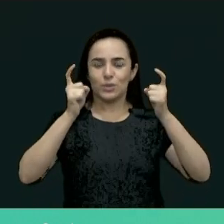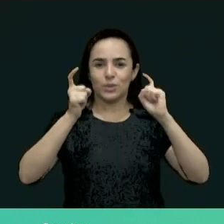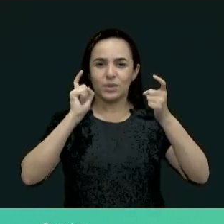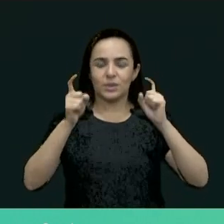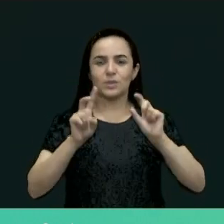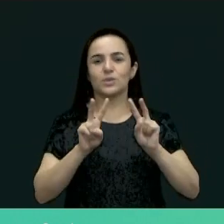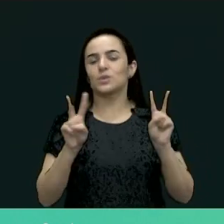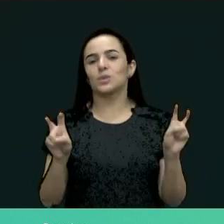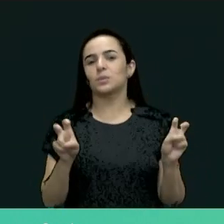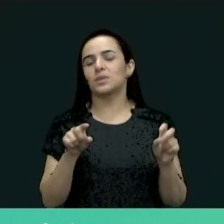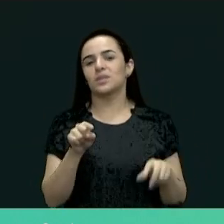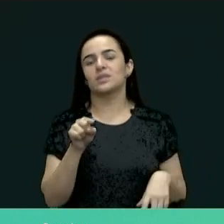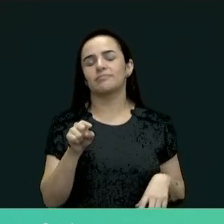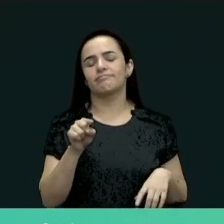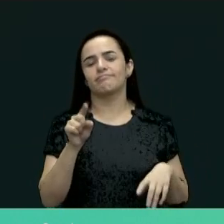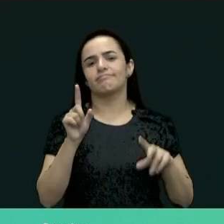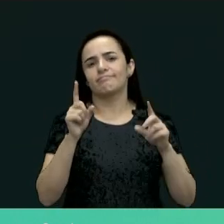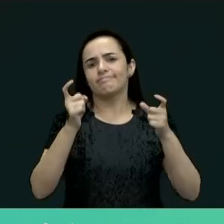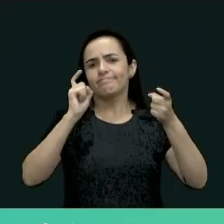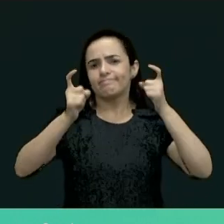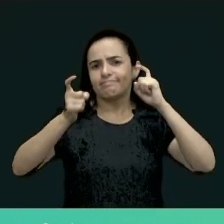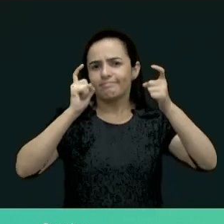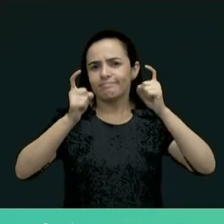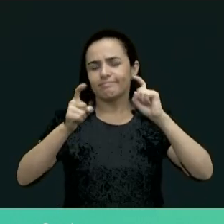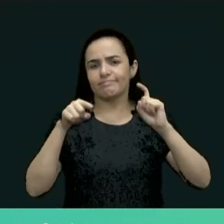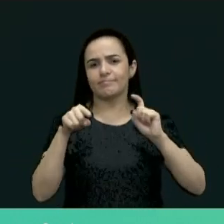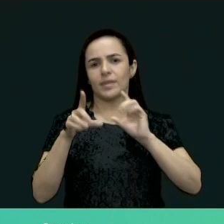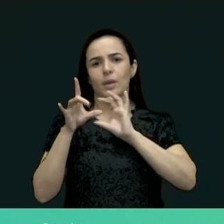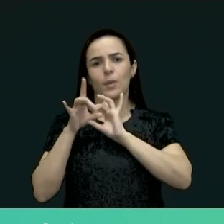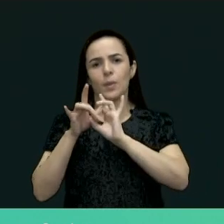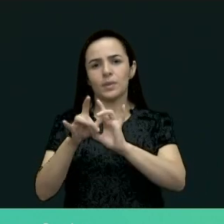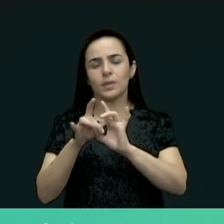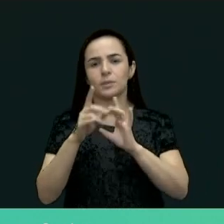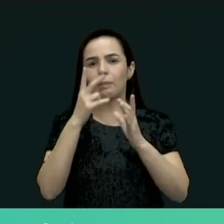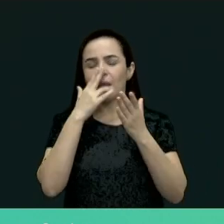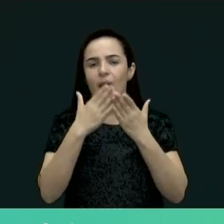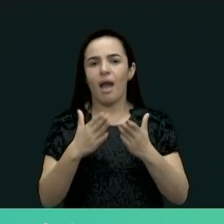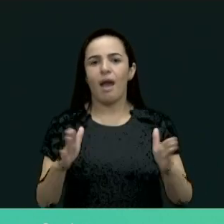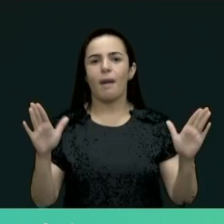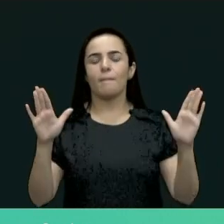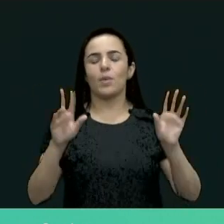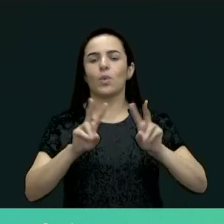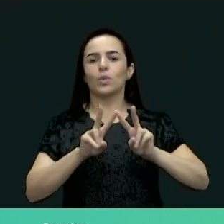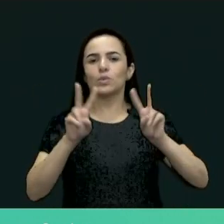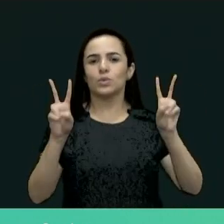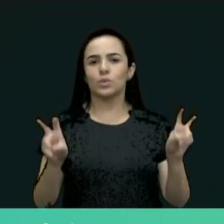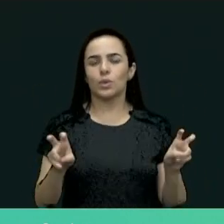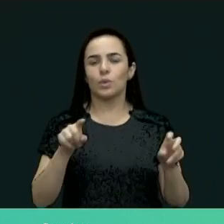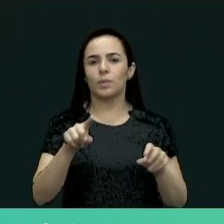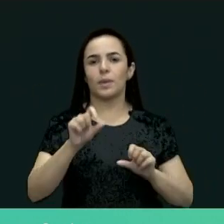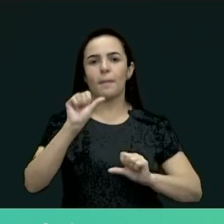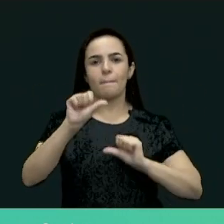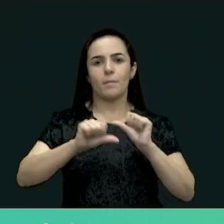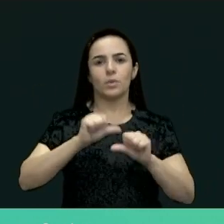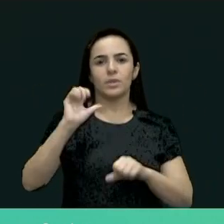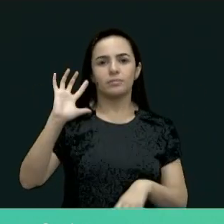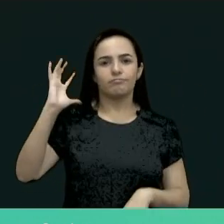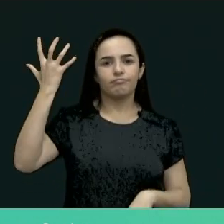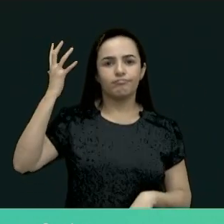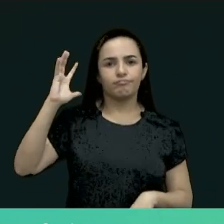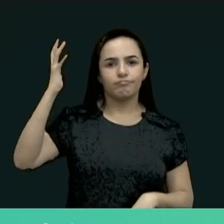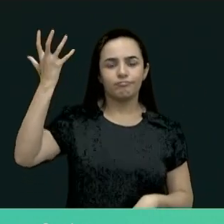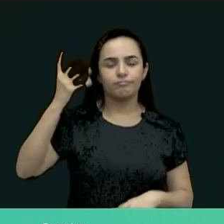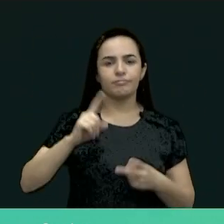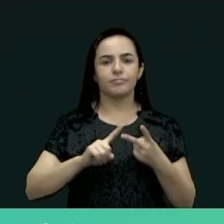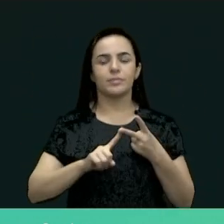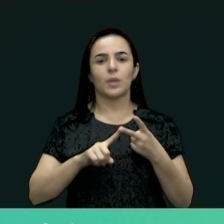É naturalmente uma discussão que tem um contexto mais amplo da temática mudanças climáticas,